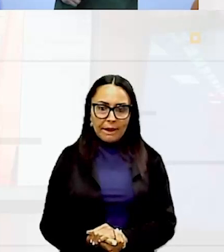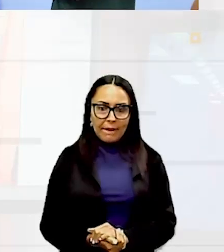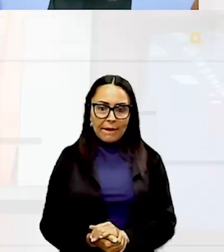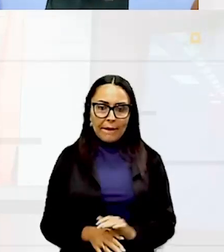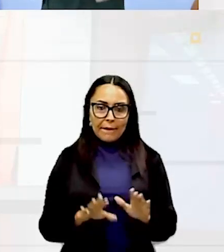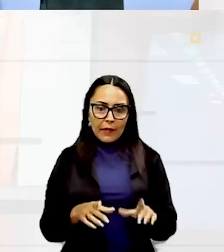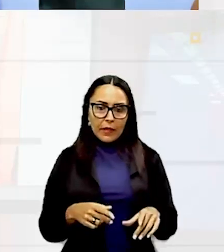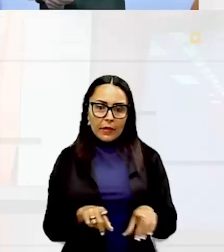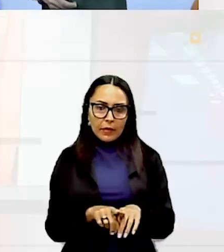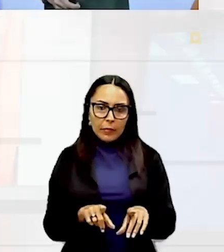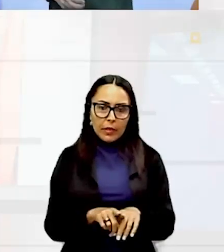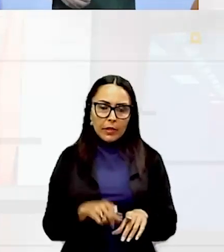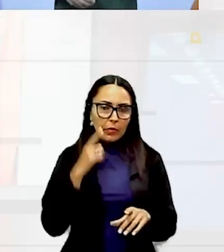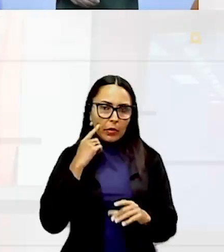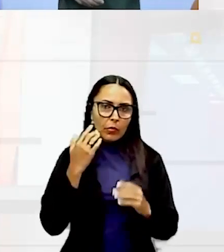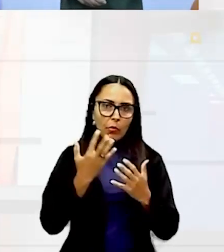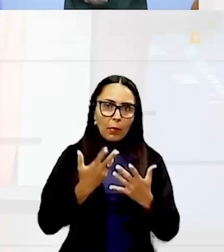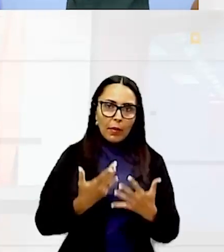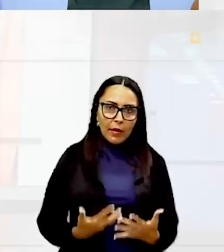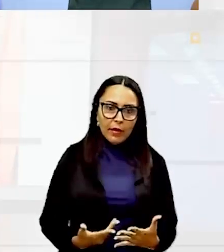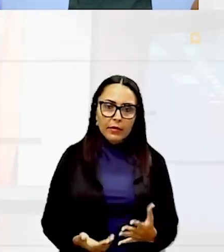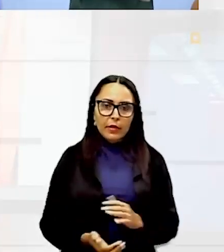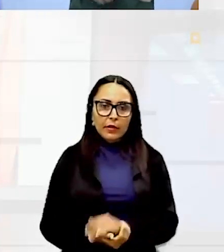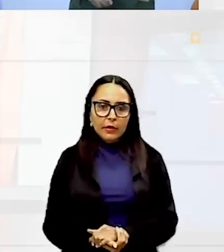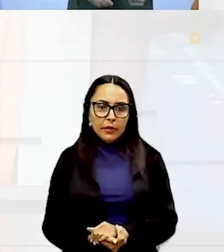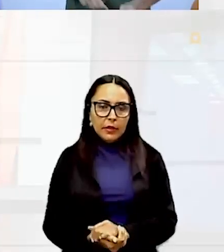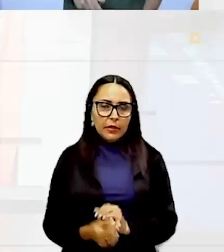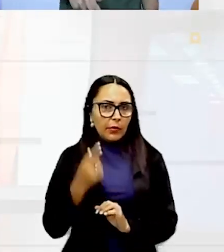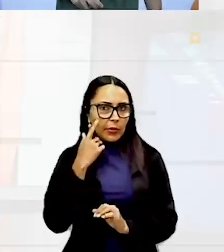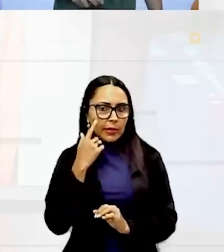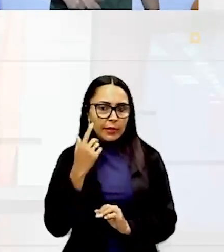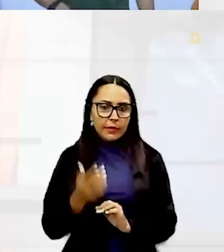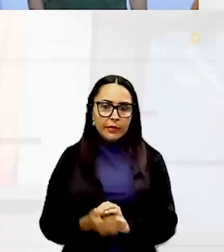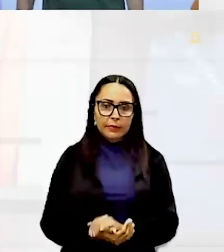bem complexa, assim, por assim dizer. Eu recomendo dar uma olhadinha.